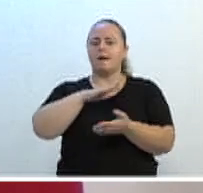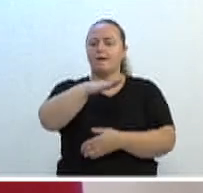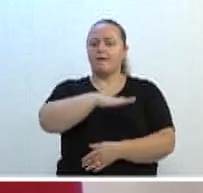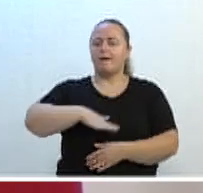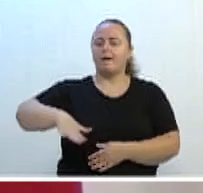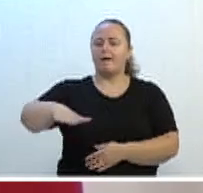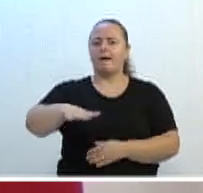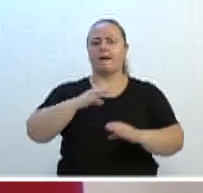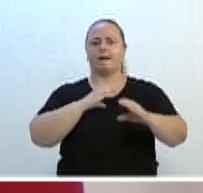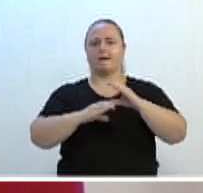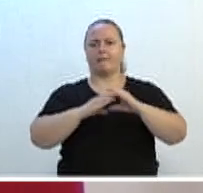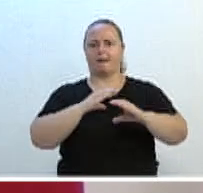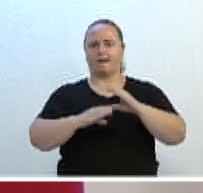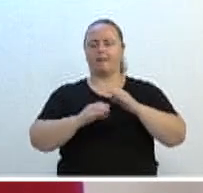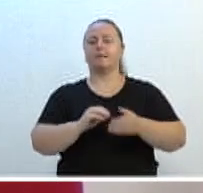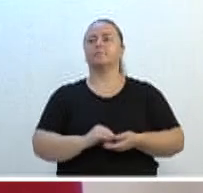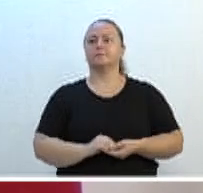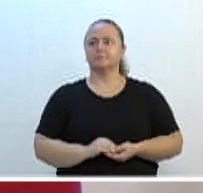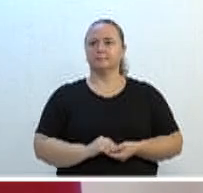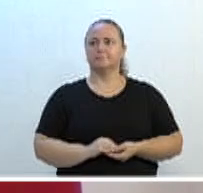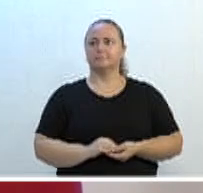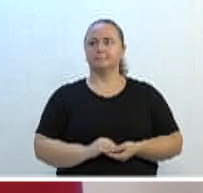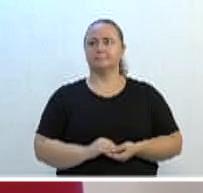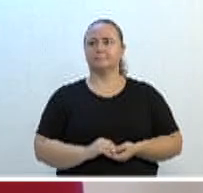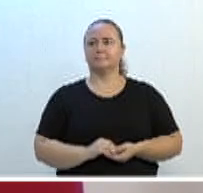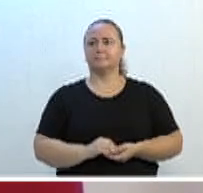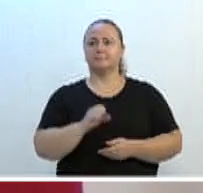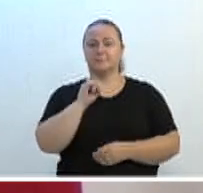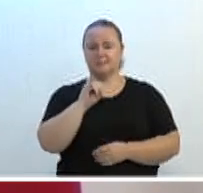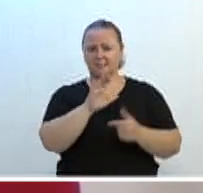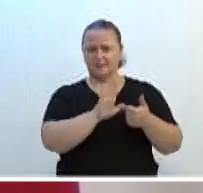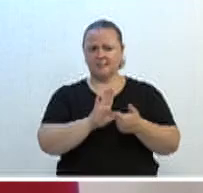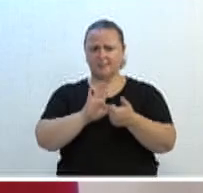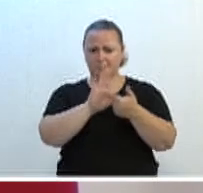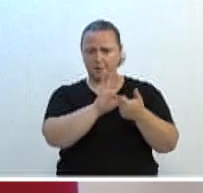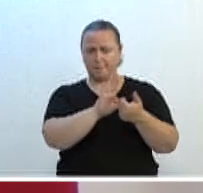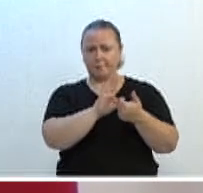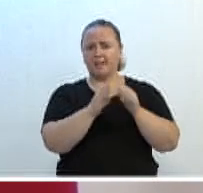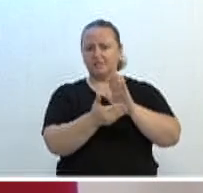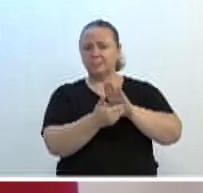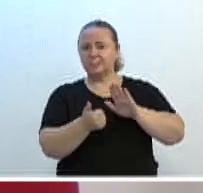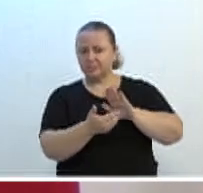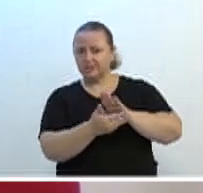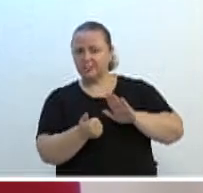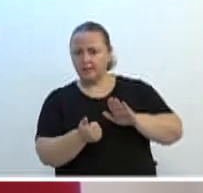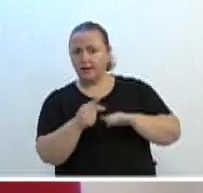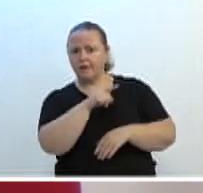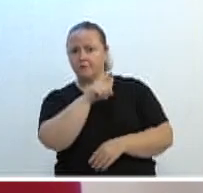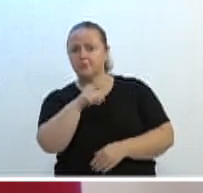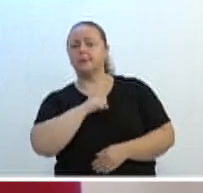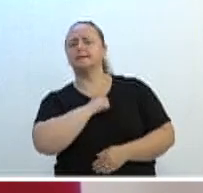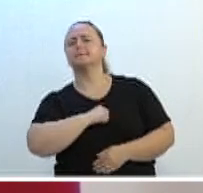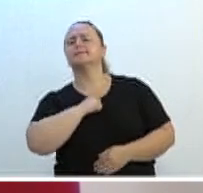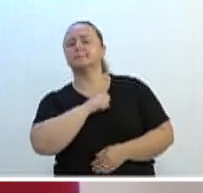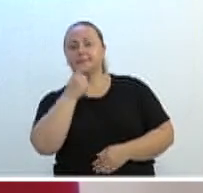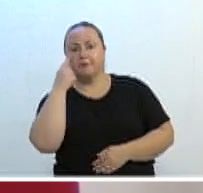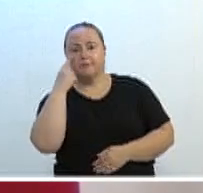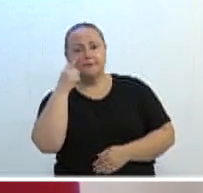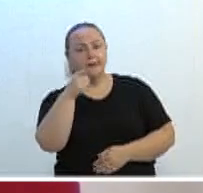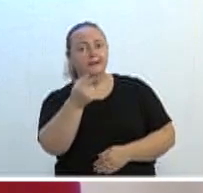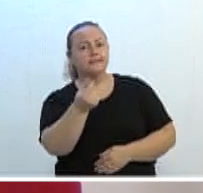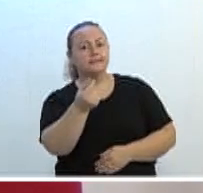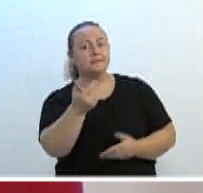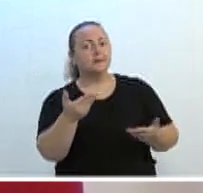Então, se eu trazer esses números aqui, vão sentir falta desse puxadinho. Só quero deixar meu recado.